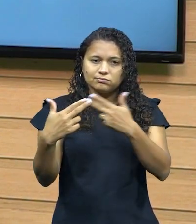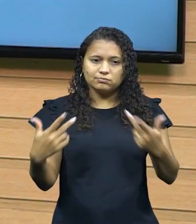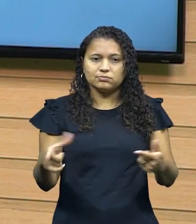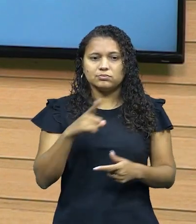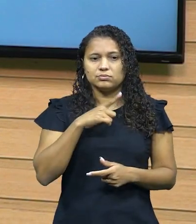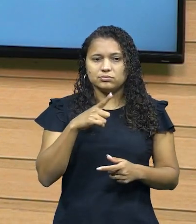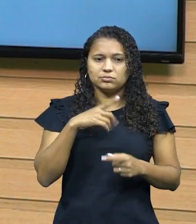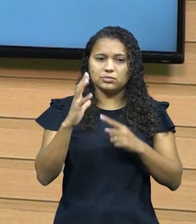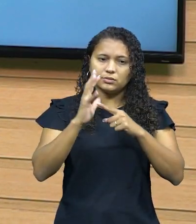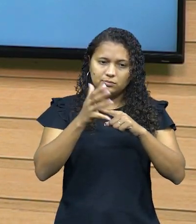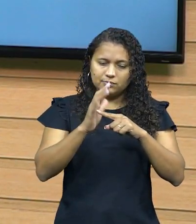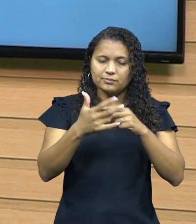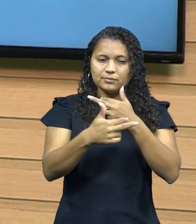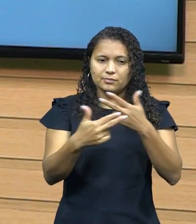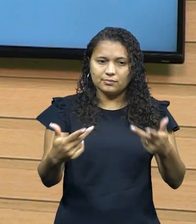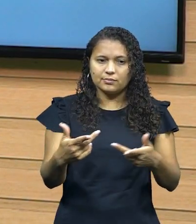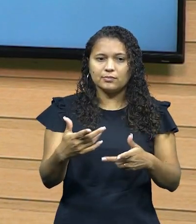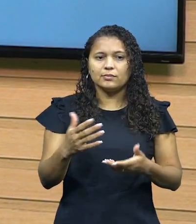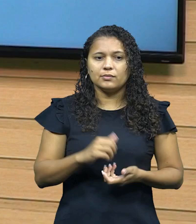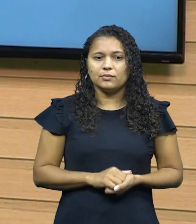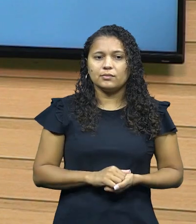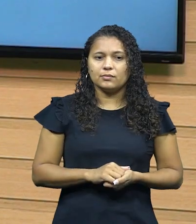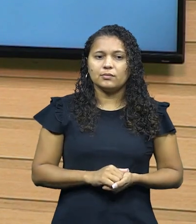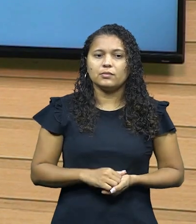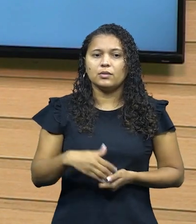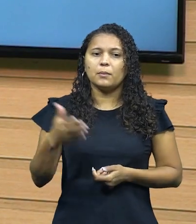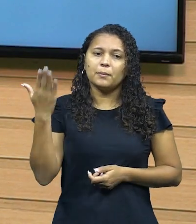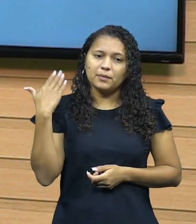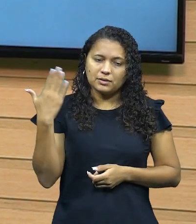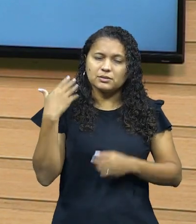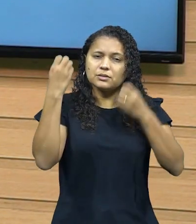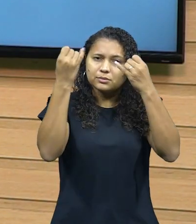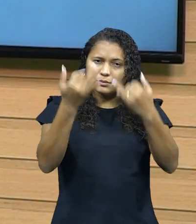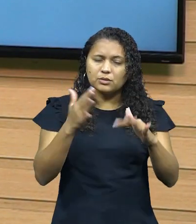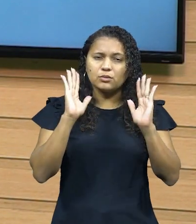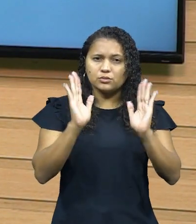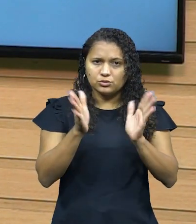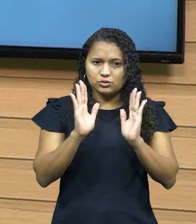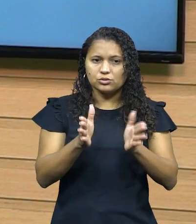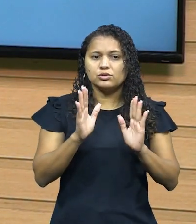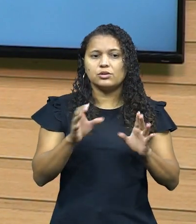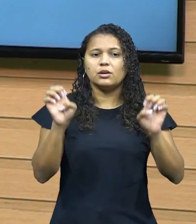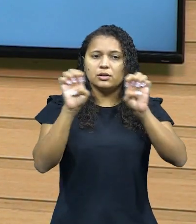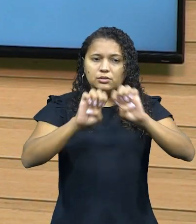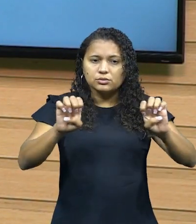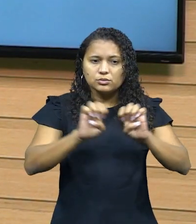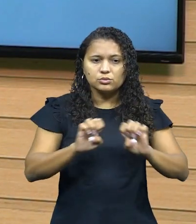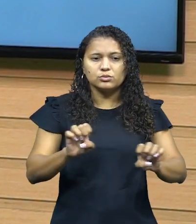superestruturas, equipamentos. A gente já falou um pouquinho sobre superestruturas na aula anterior, então você já tem esse conhecimento.